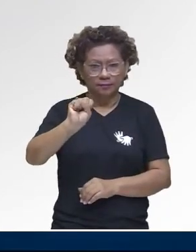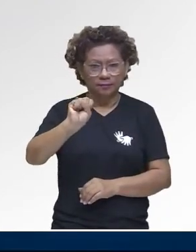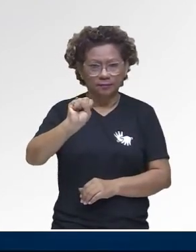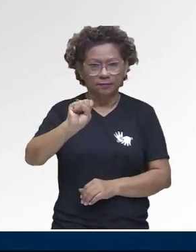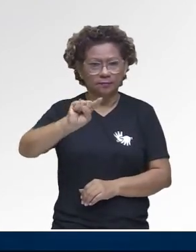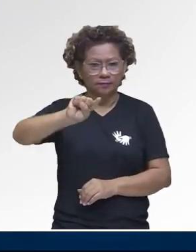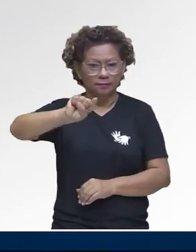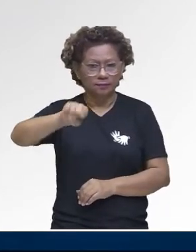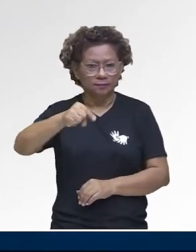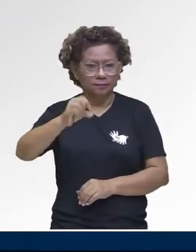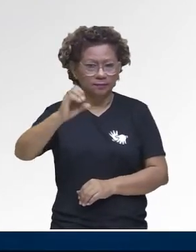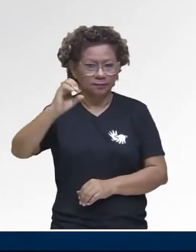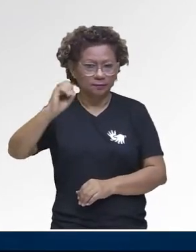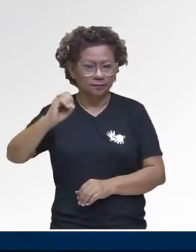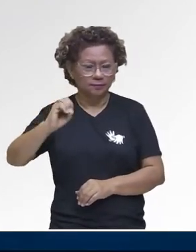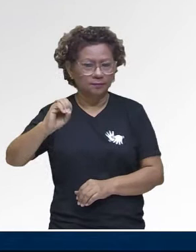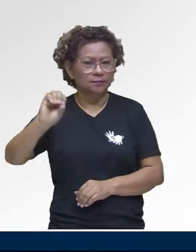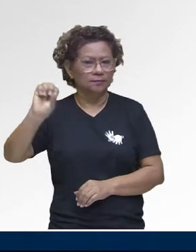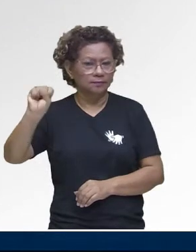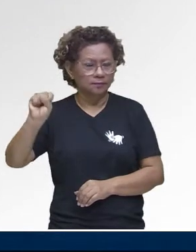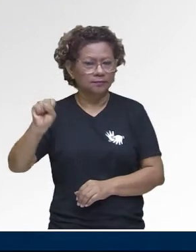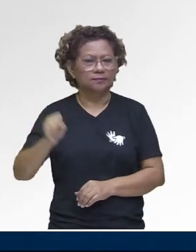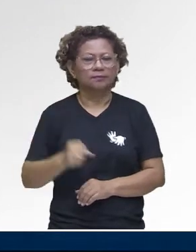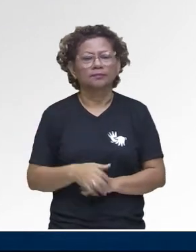8,08. E o segundo,